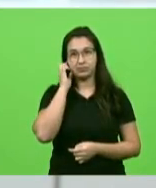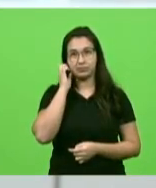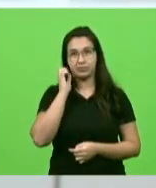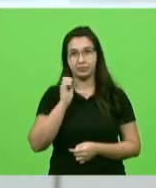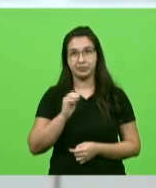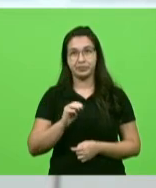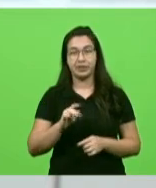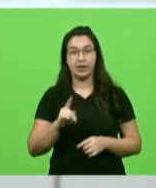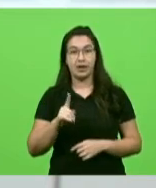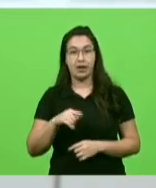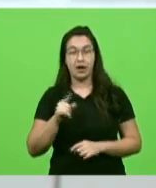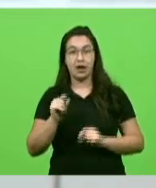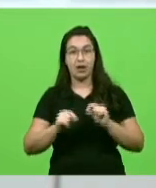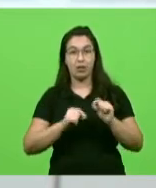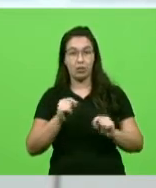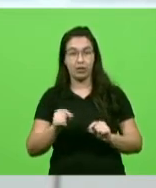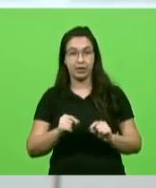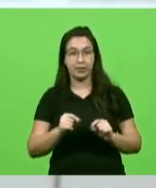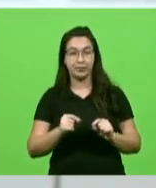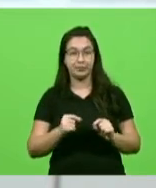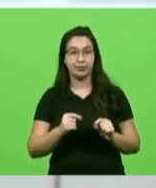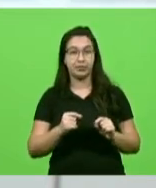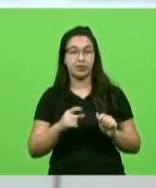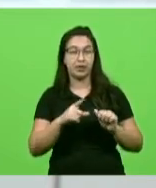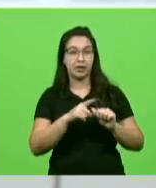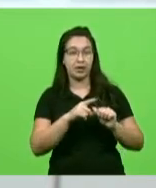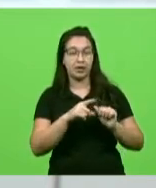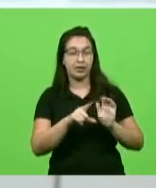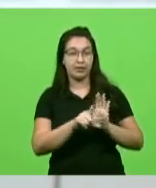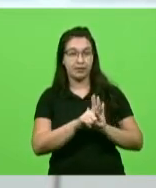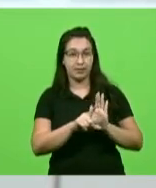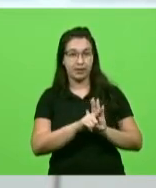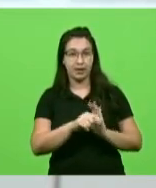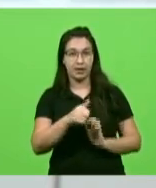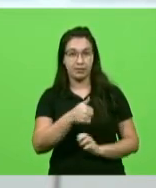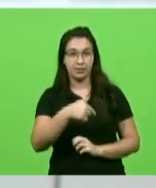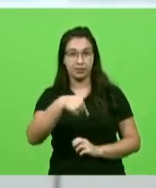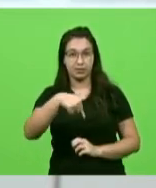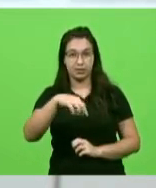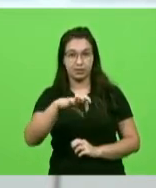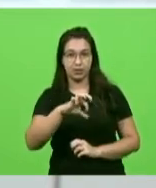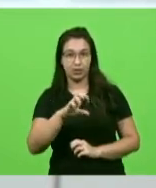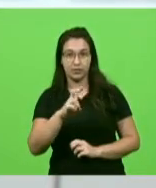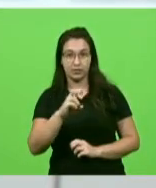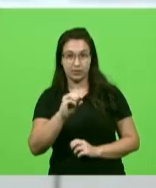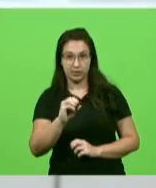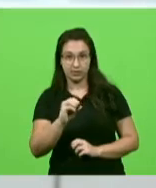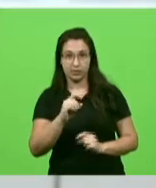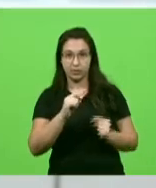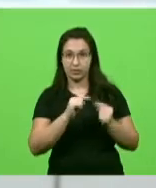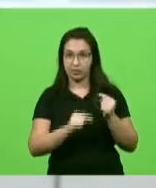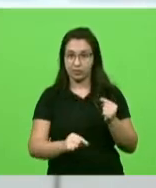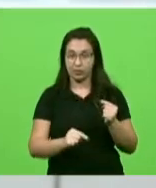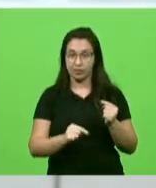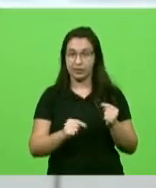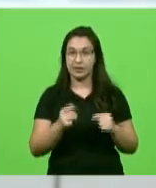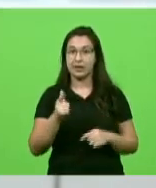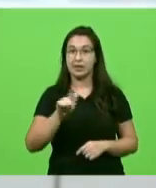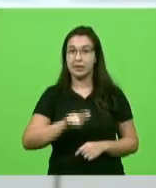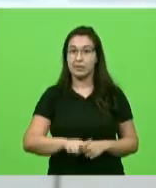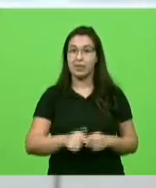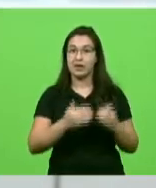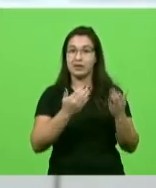estável que tal tipo está previsto na lei 1079/50 E que tal Norma foi